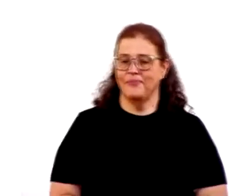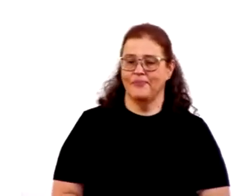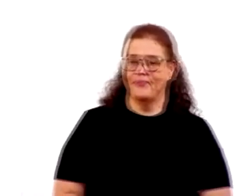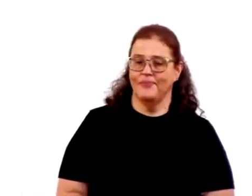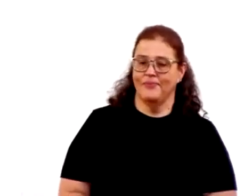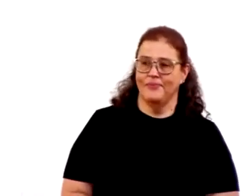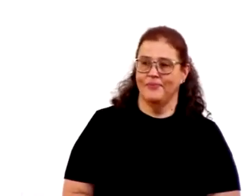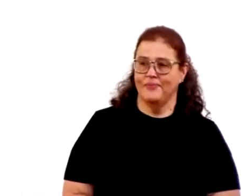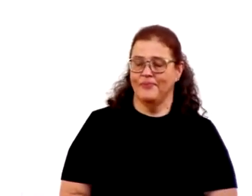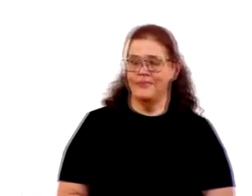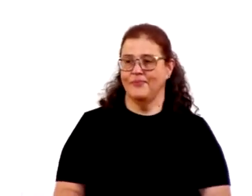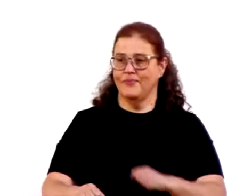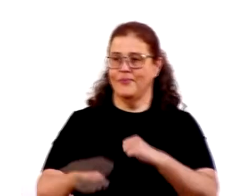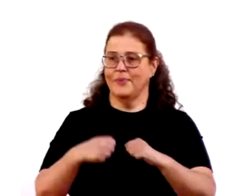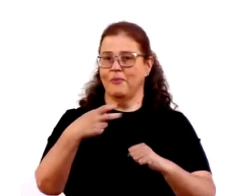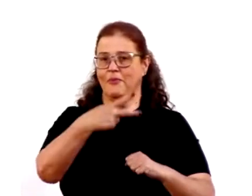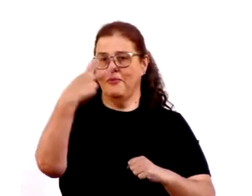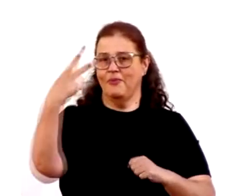24.